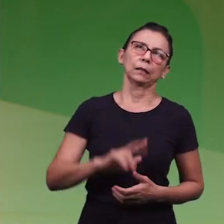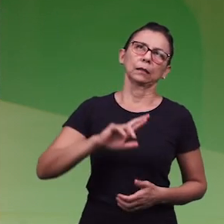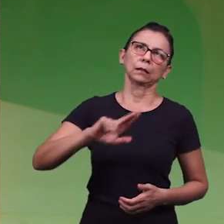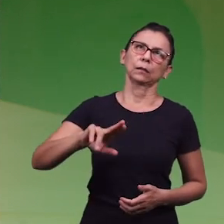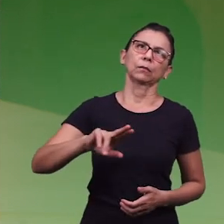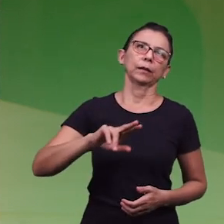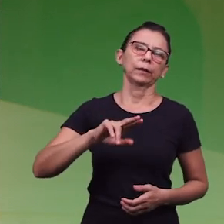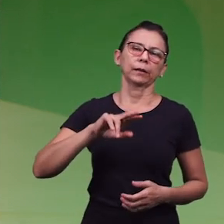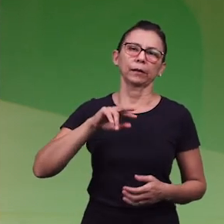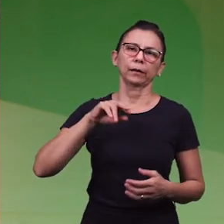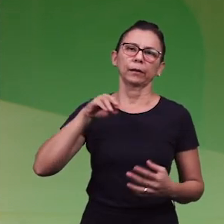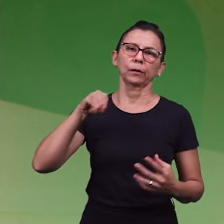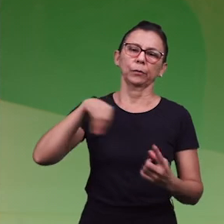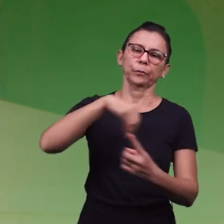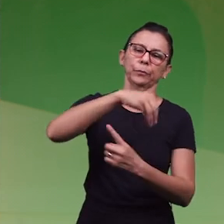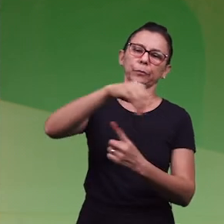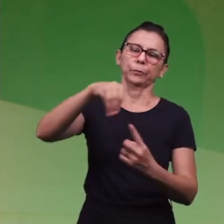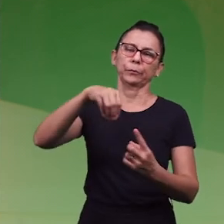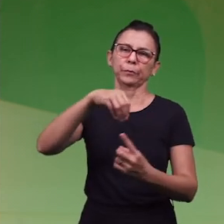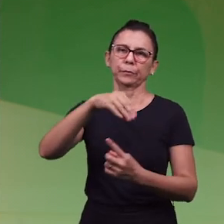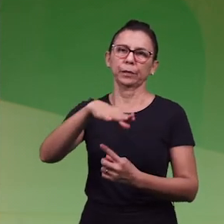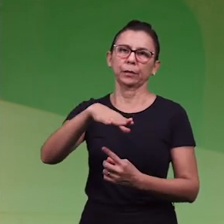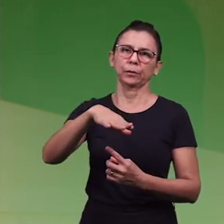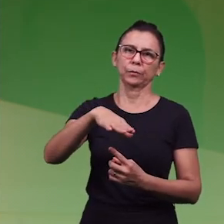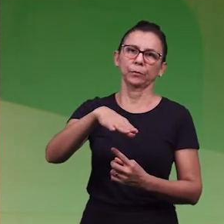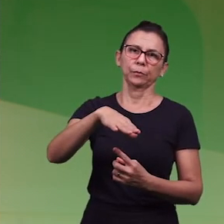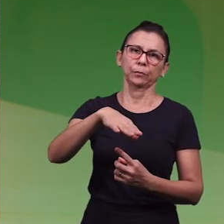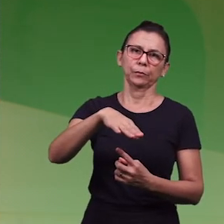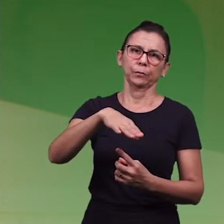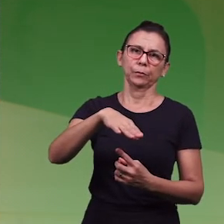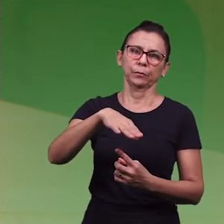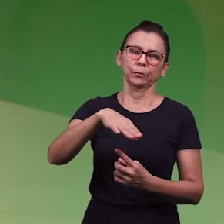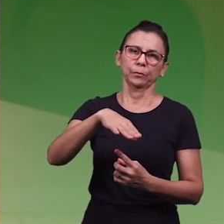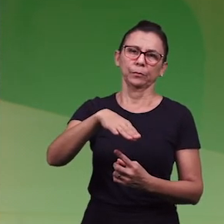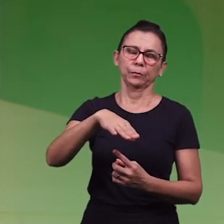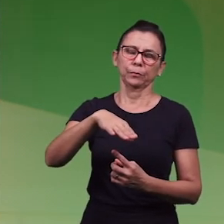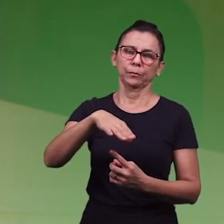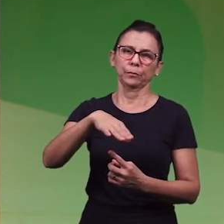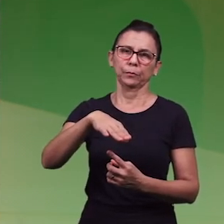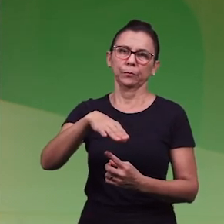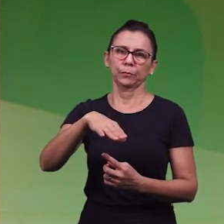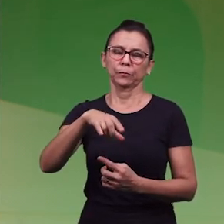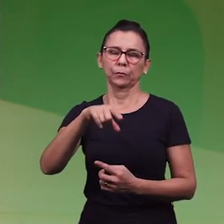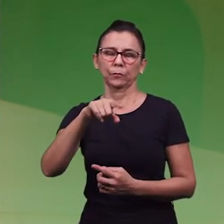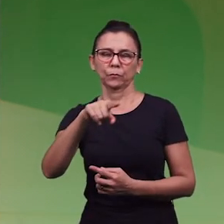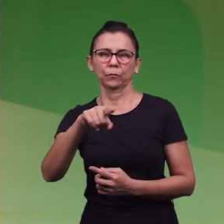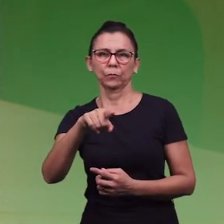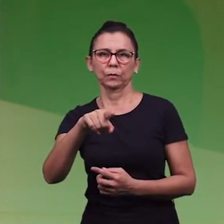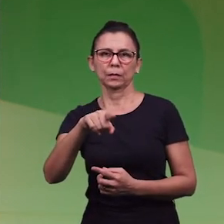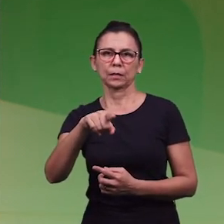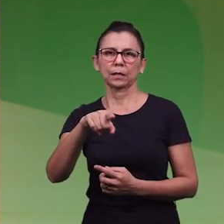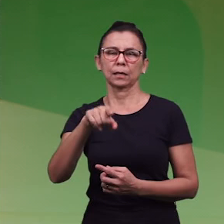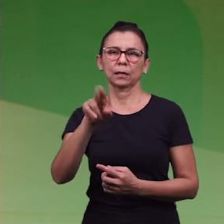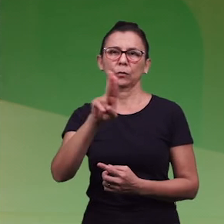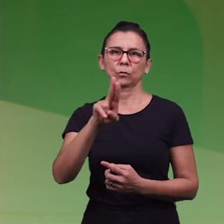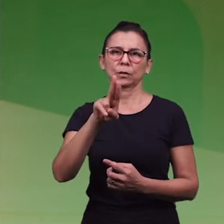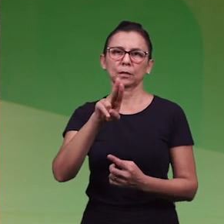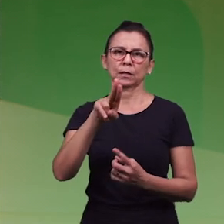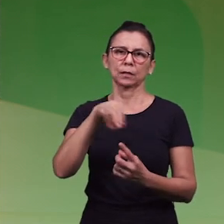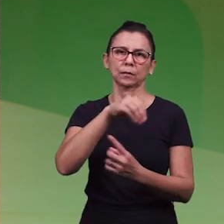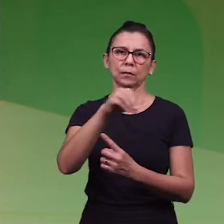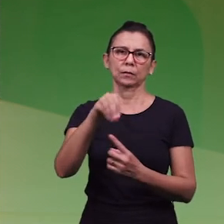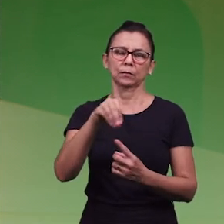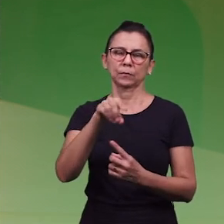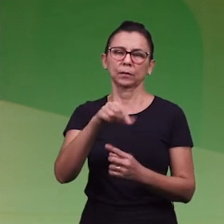recurso para que a pessoa conviva com a graça e ao mesmo tempo com o pecado. Não. É um recurso para nos afastar